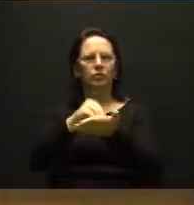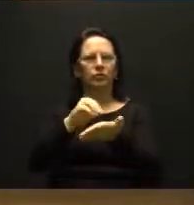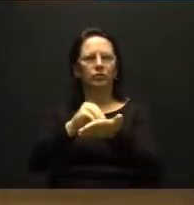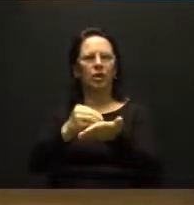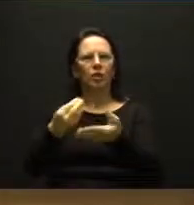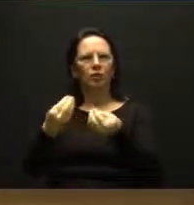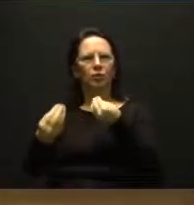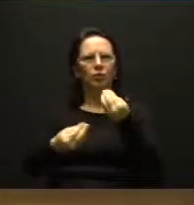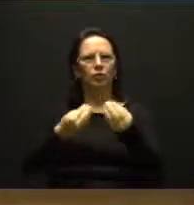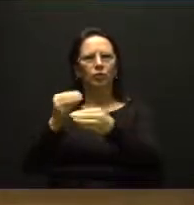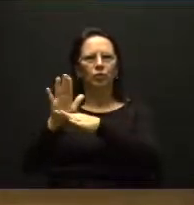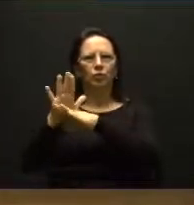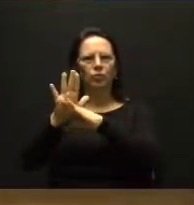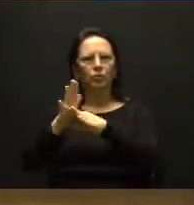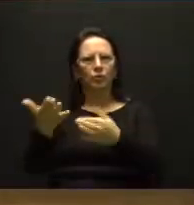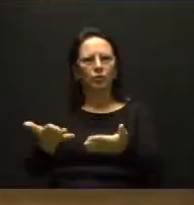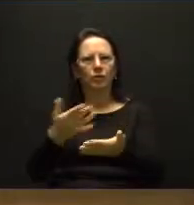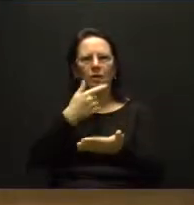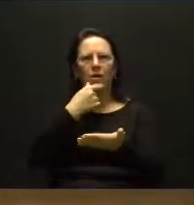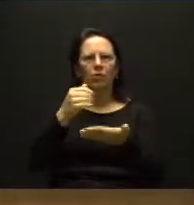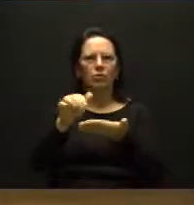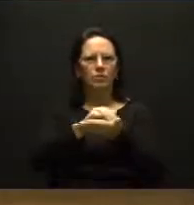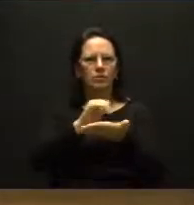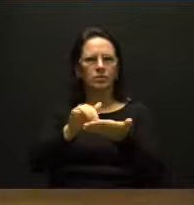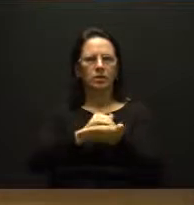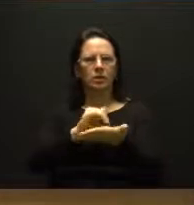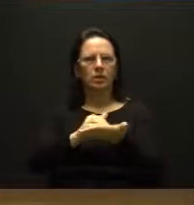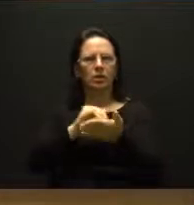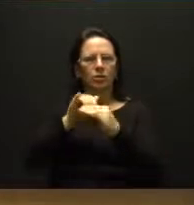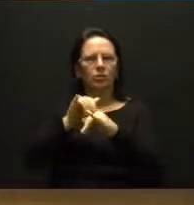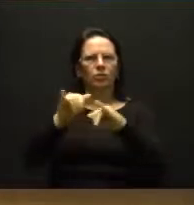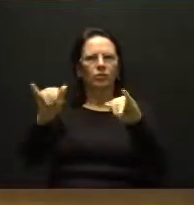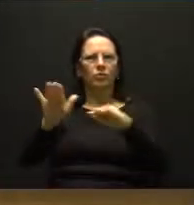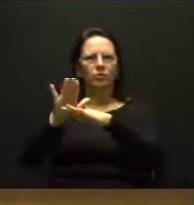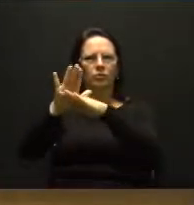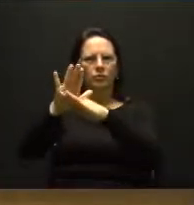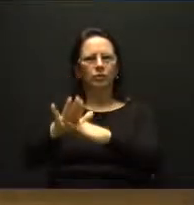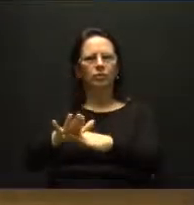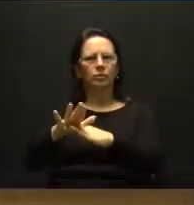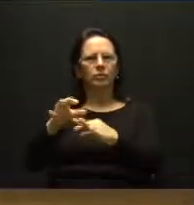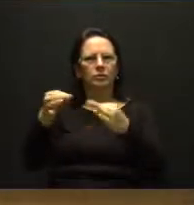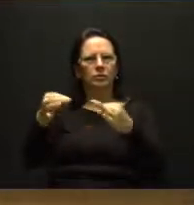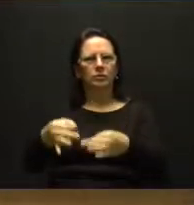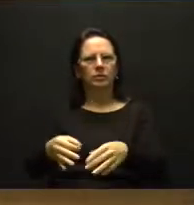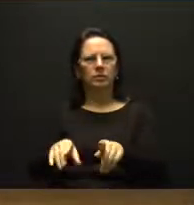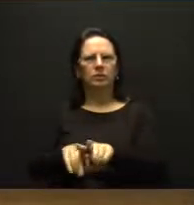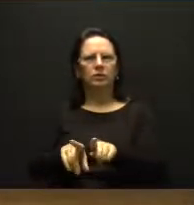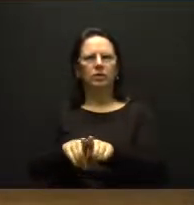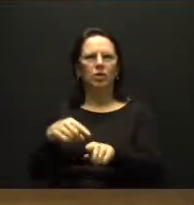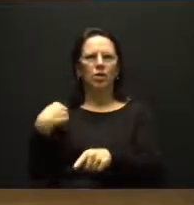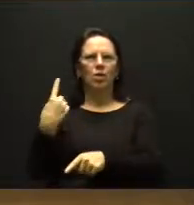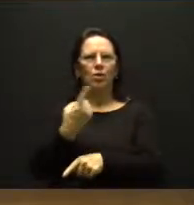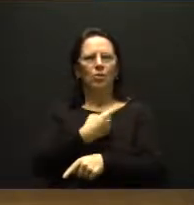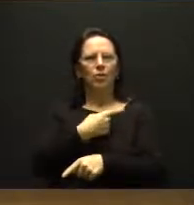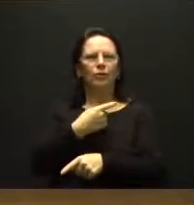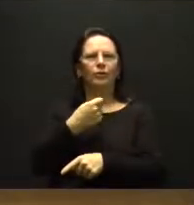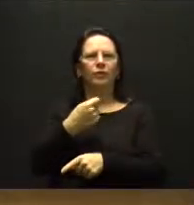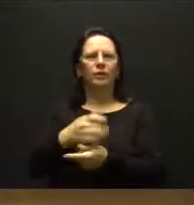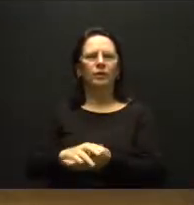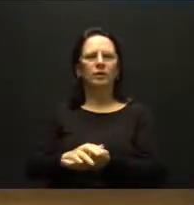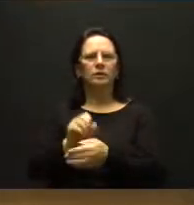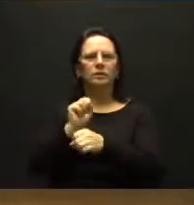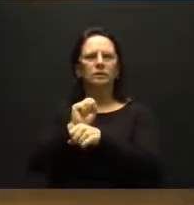habilidade de alguns secretários que não traz a informação na sua totalidade e fica a gente aqui toda vez dando